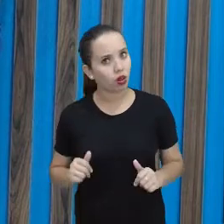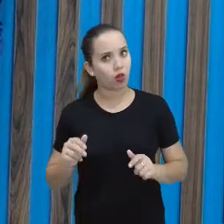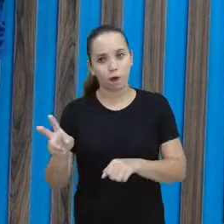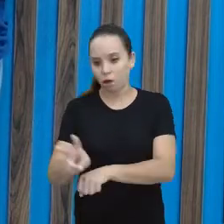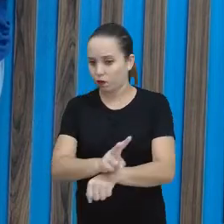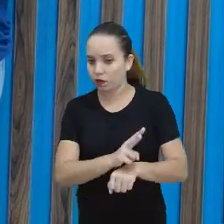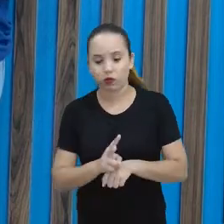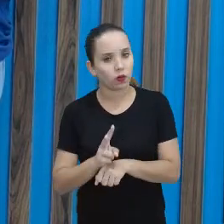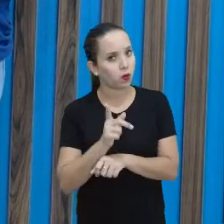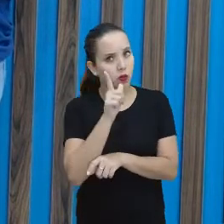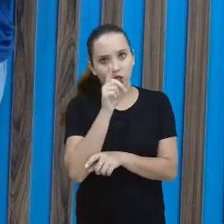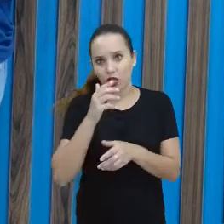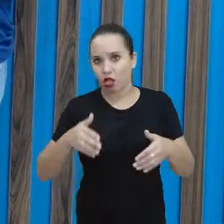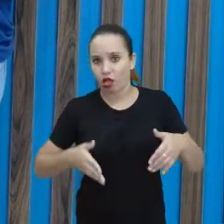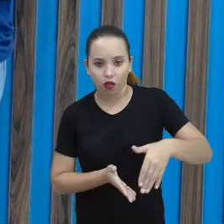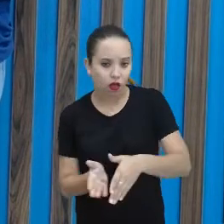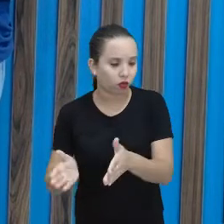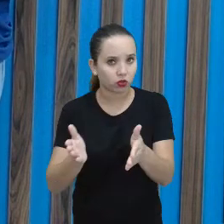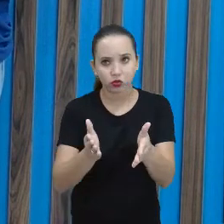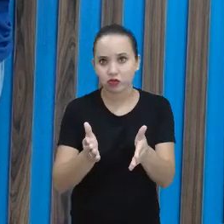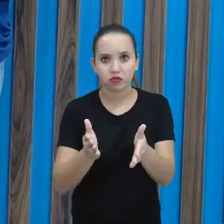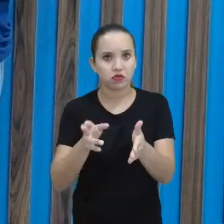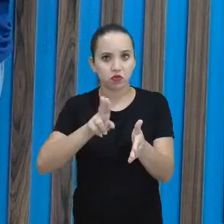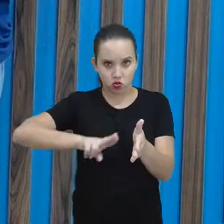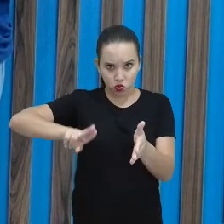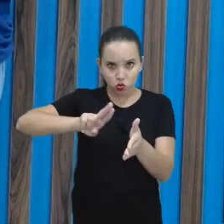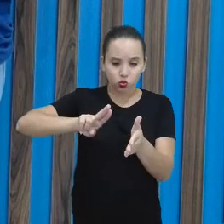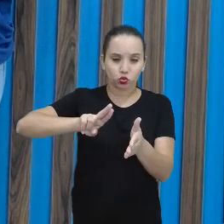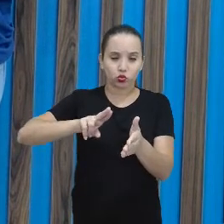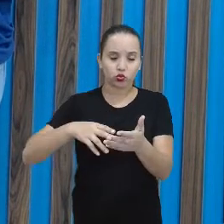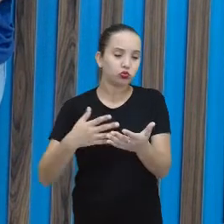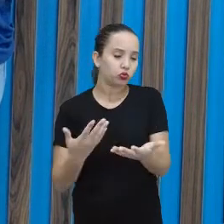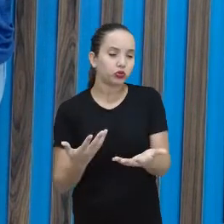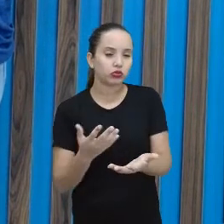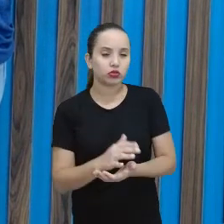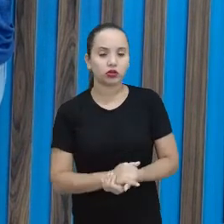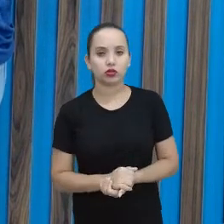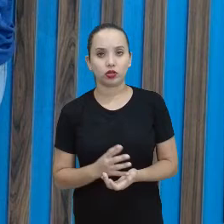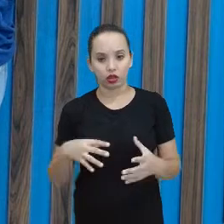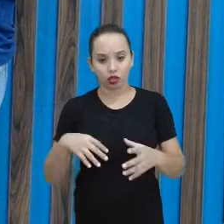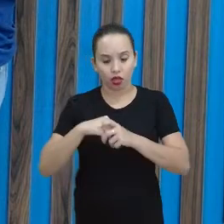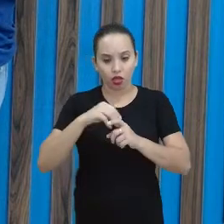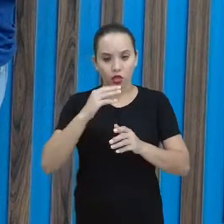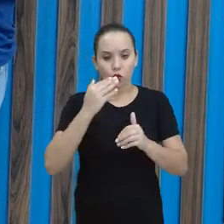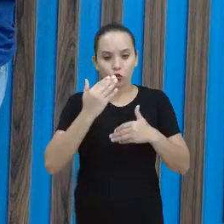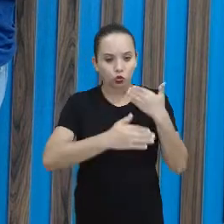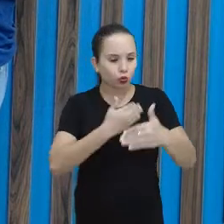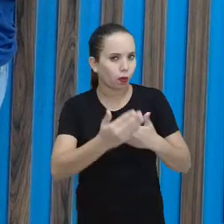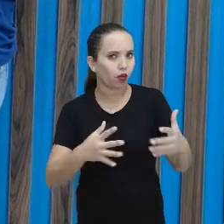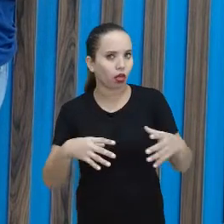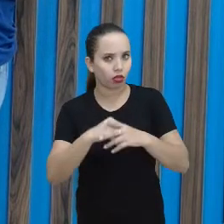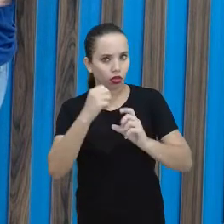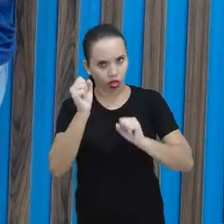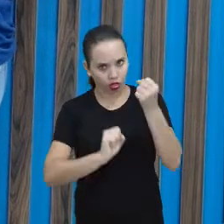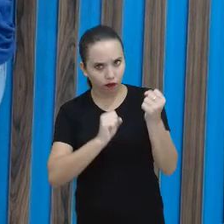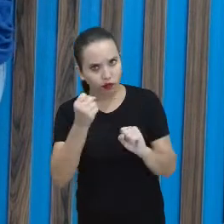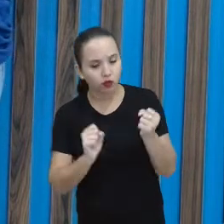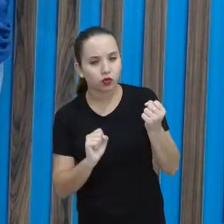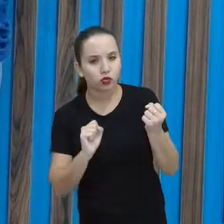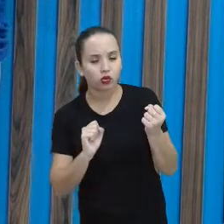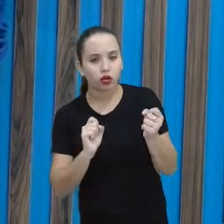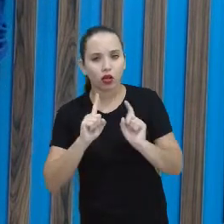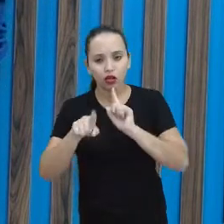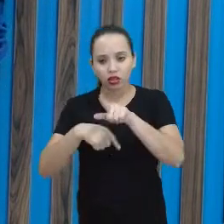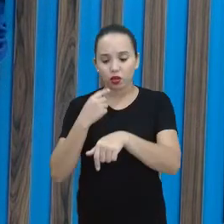a água que é utilizada, né, em seus processos, né, dentro da indústria e